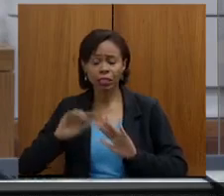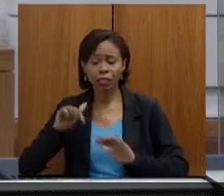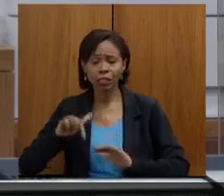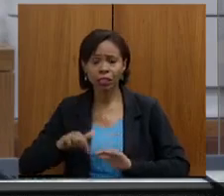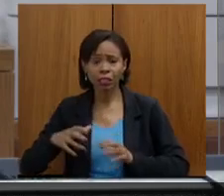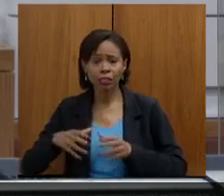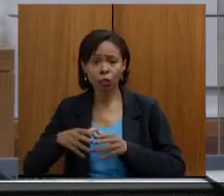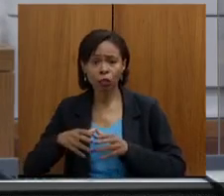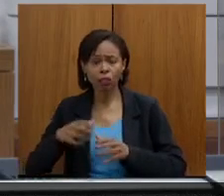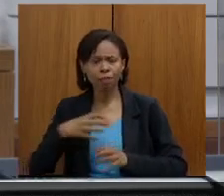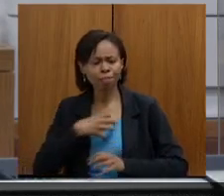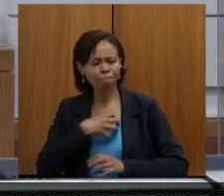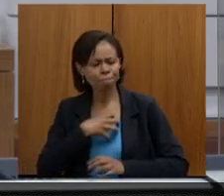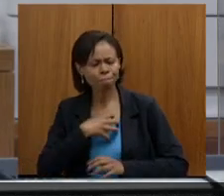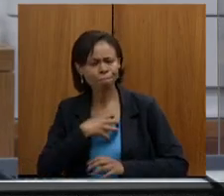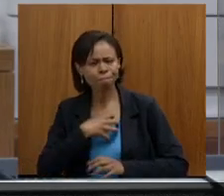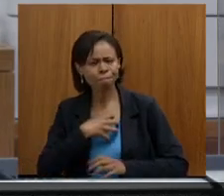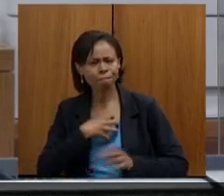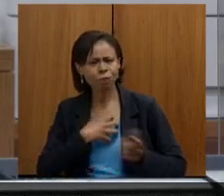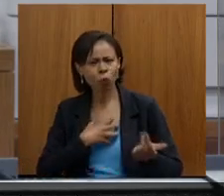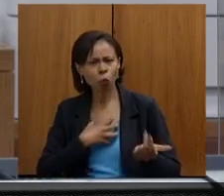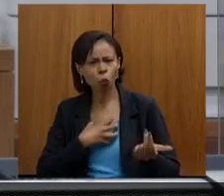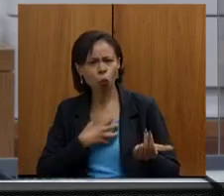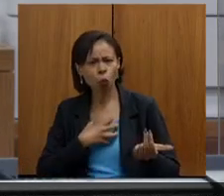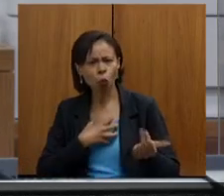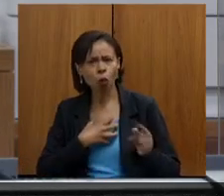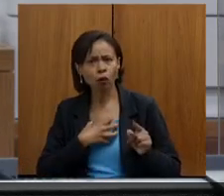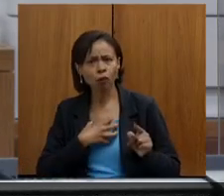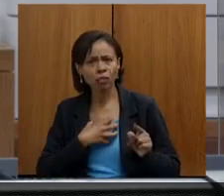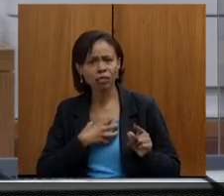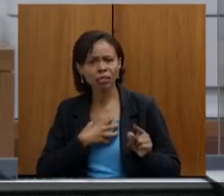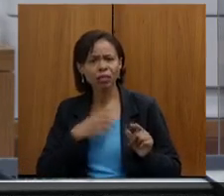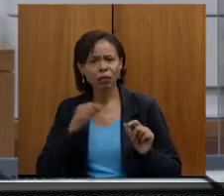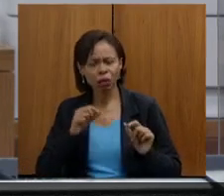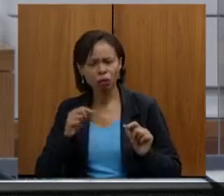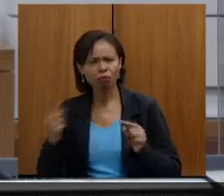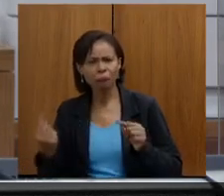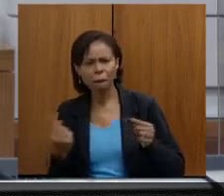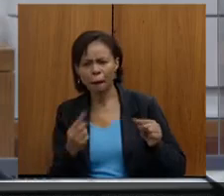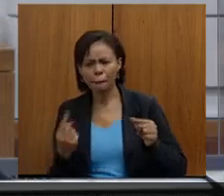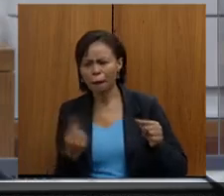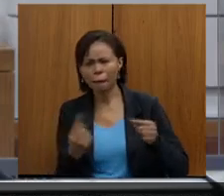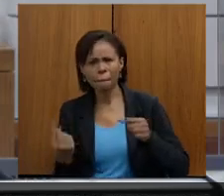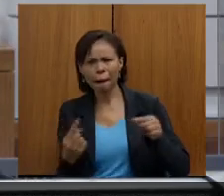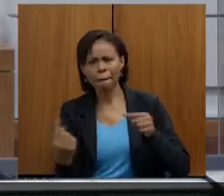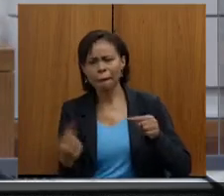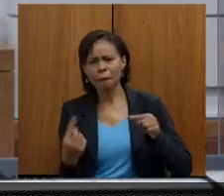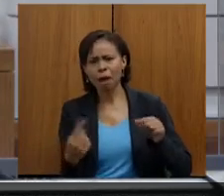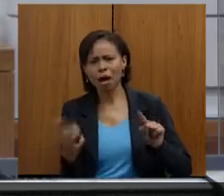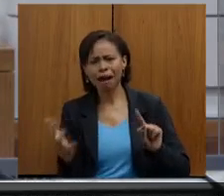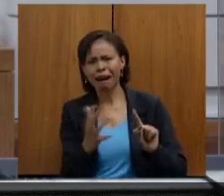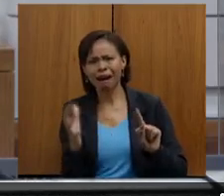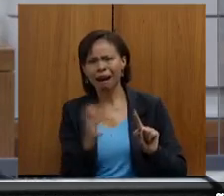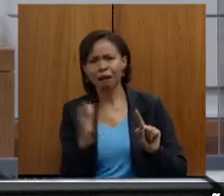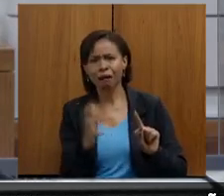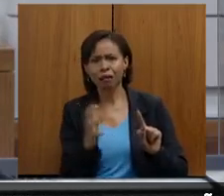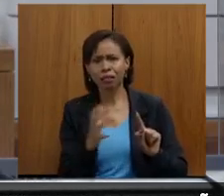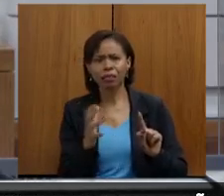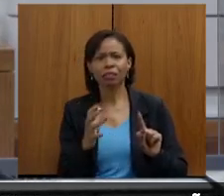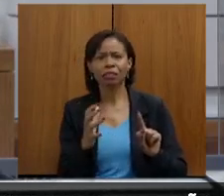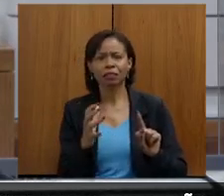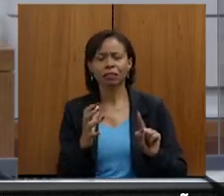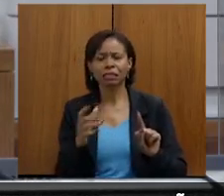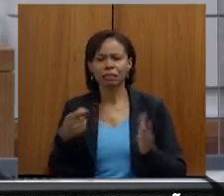e se quase Que desprezo ou um combate a figura dele que representava muitos momentos